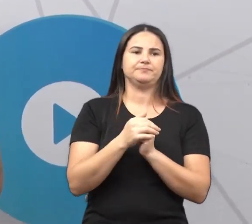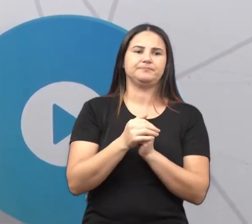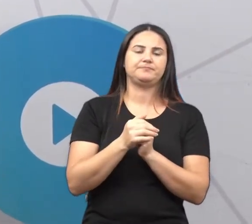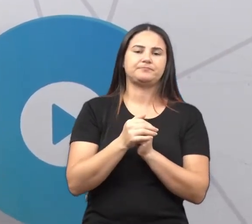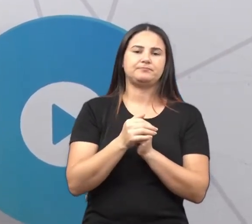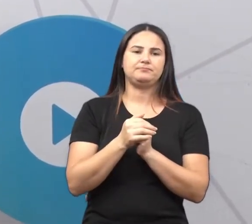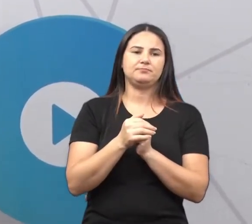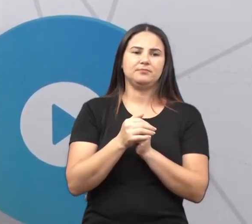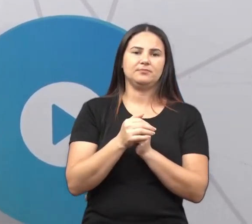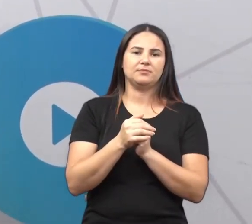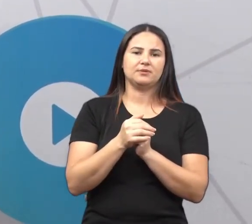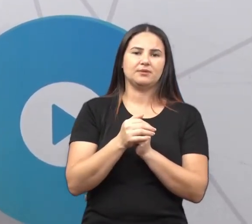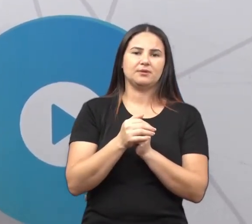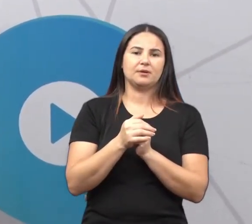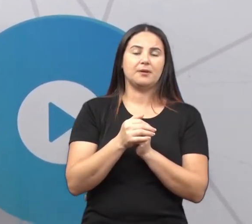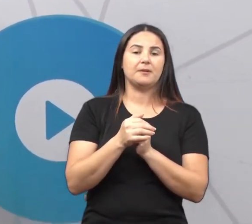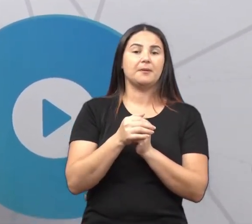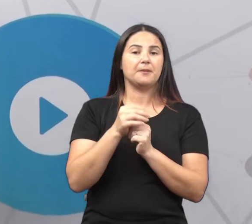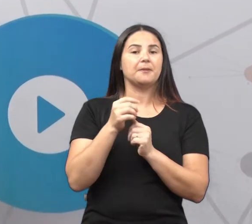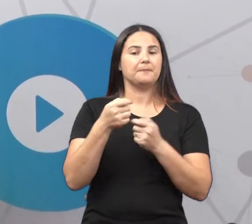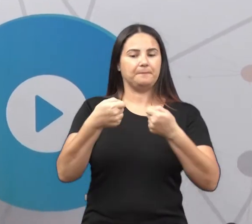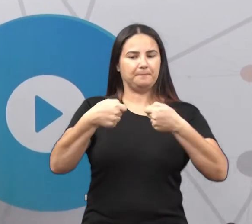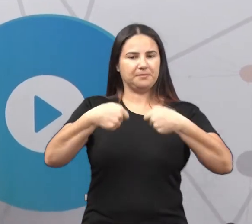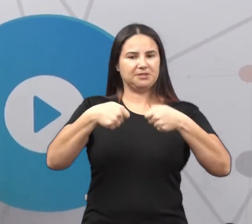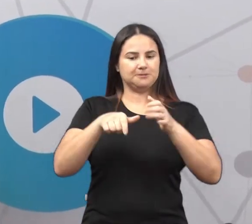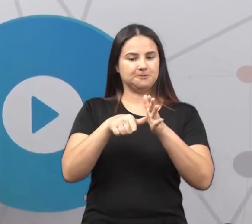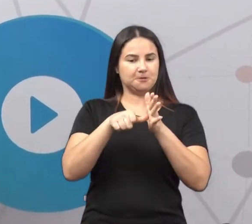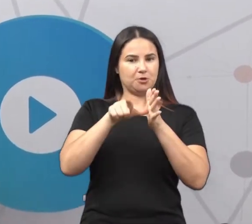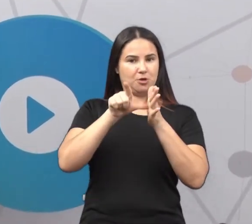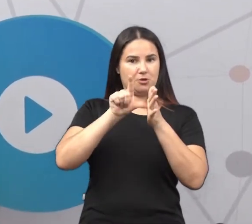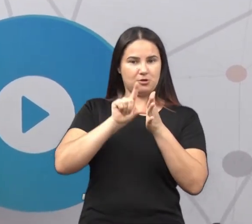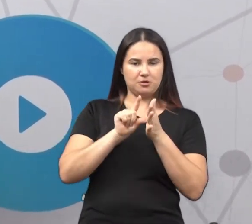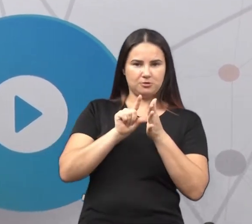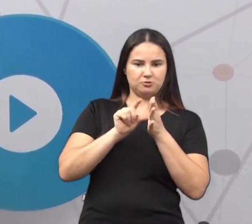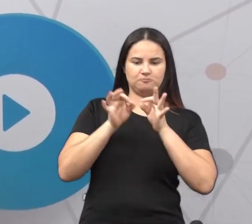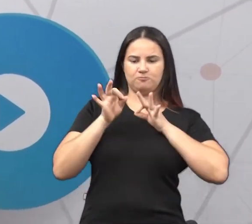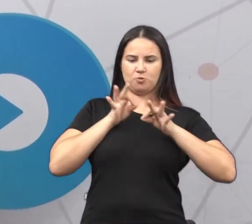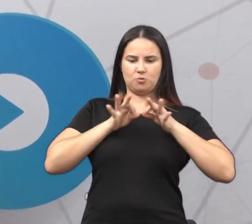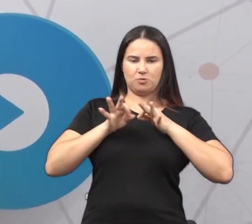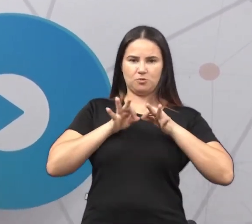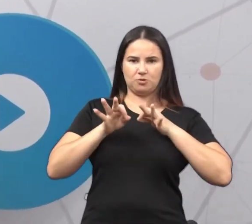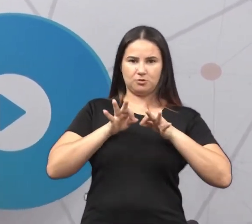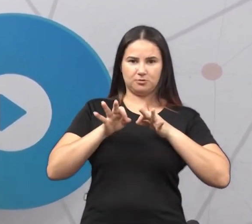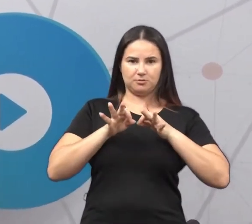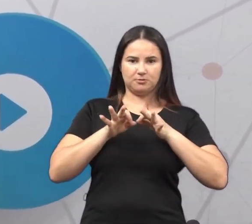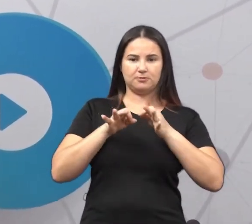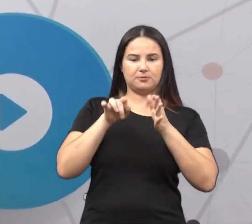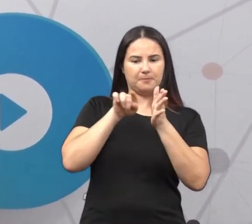perguntas elas são previamente elaboradas, tá? Eu vou já para a minha entrevista preparado.